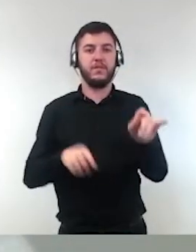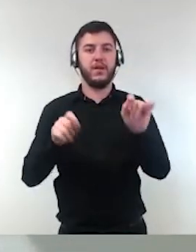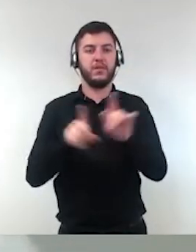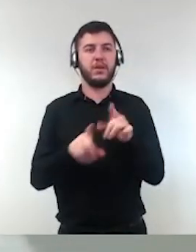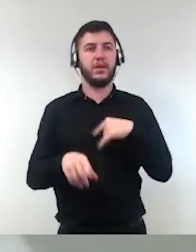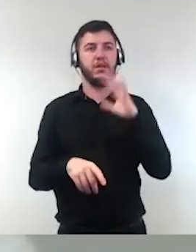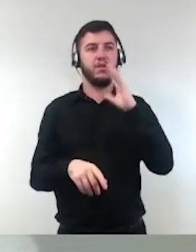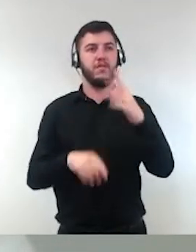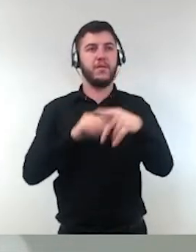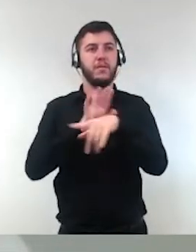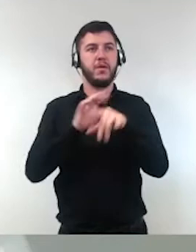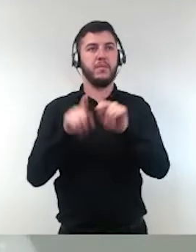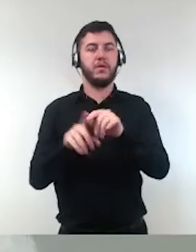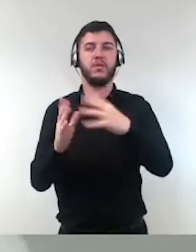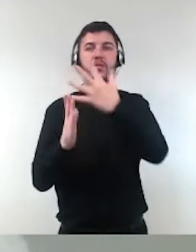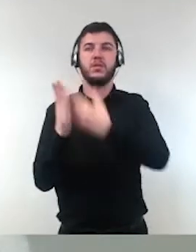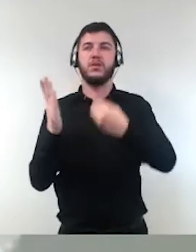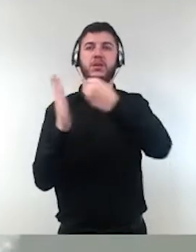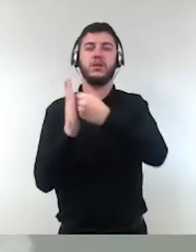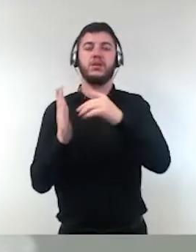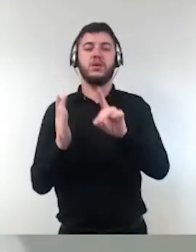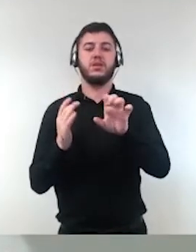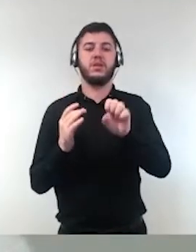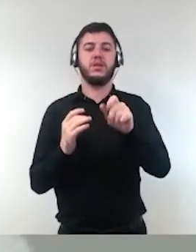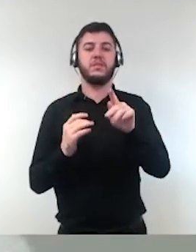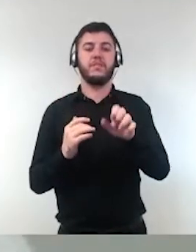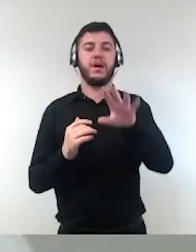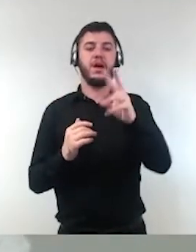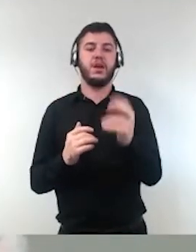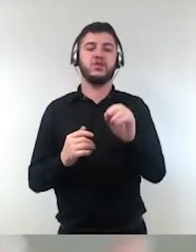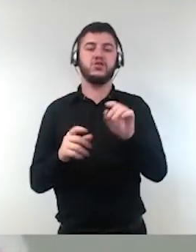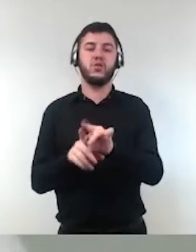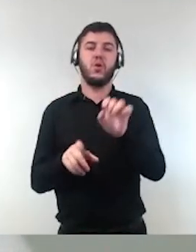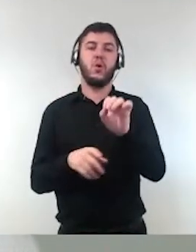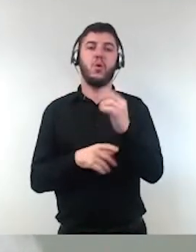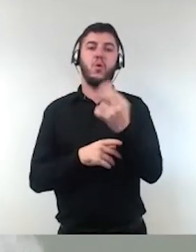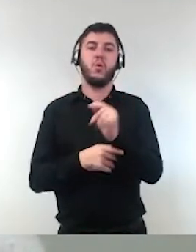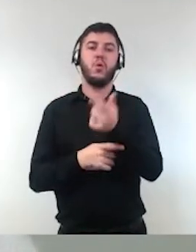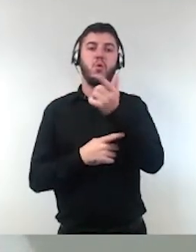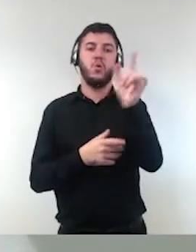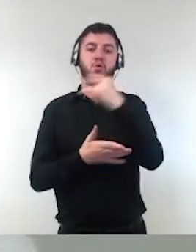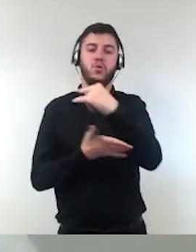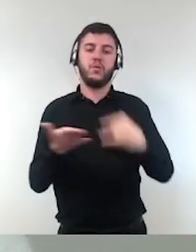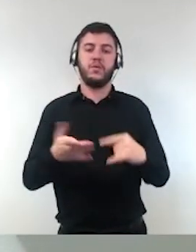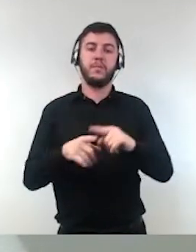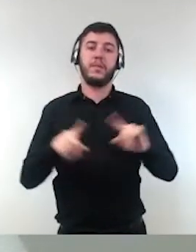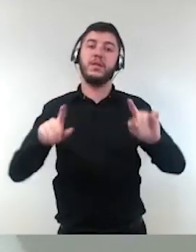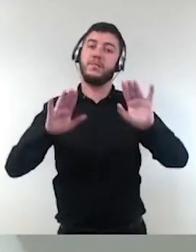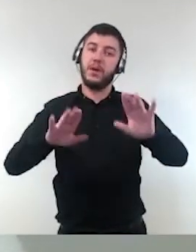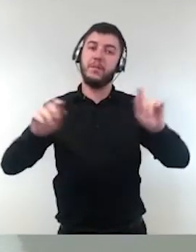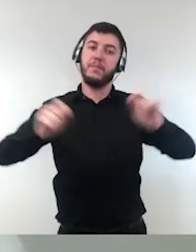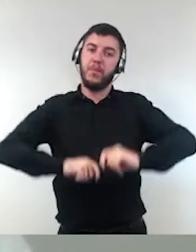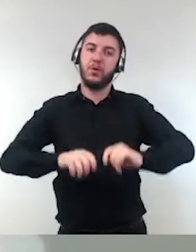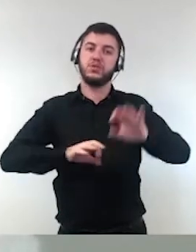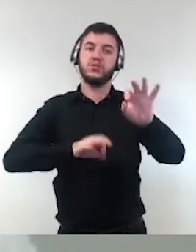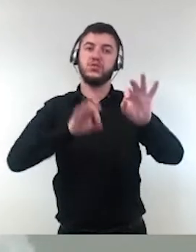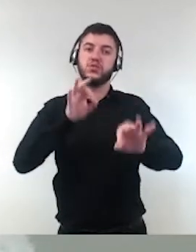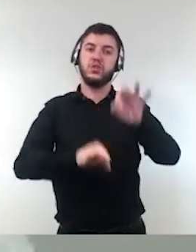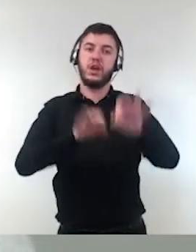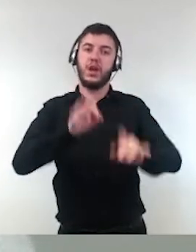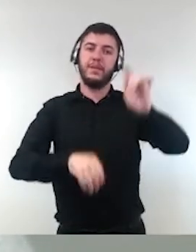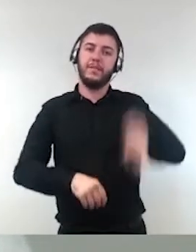despachos, mas pode sim chegar, como percebemos, a julgamentos, sessões, etc.